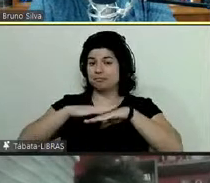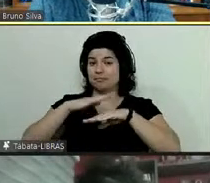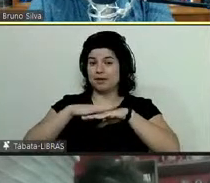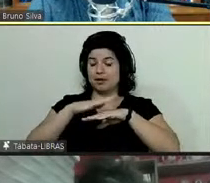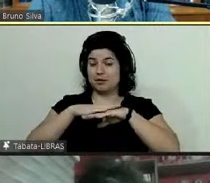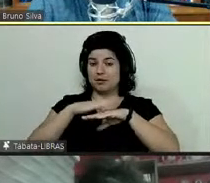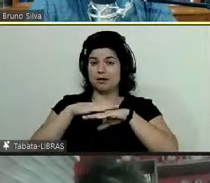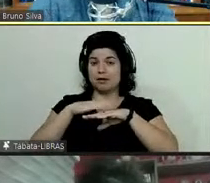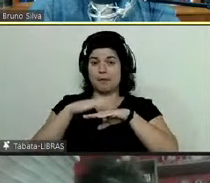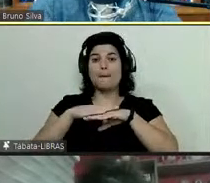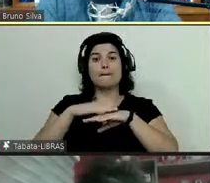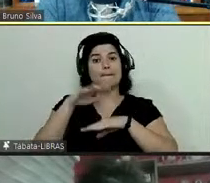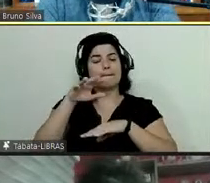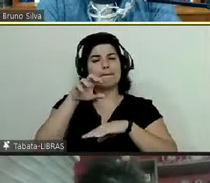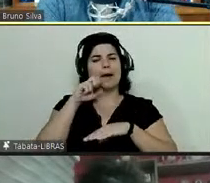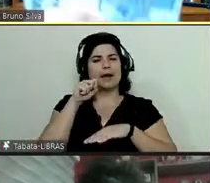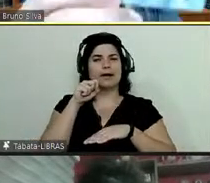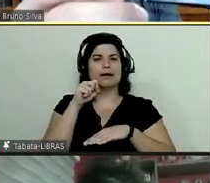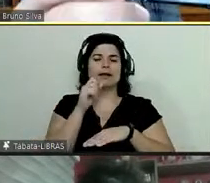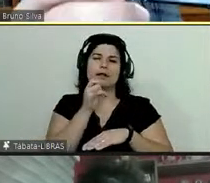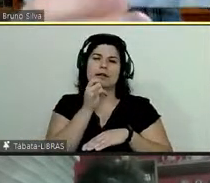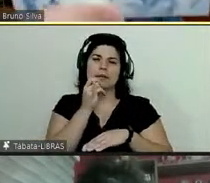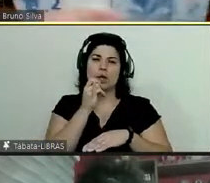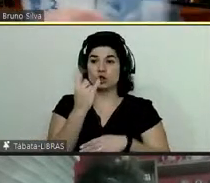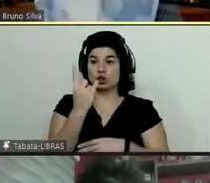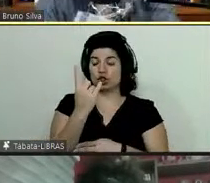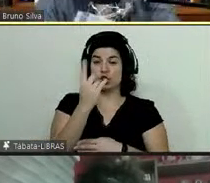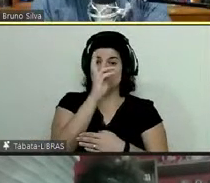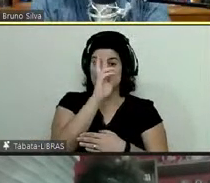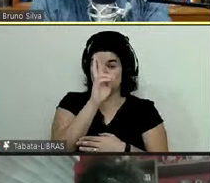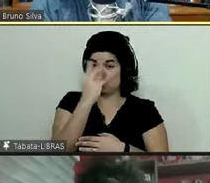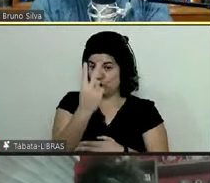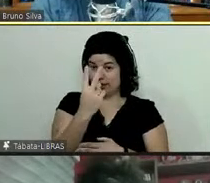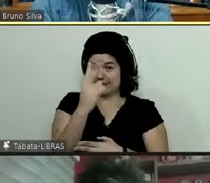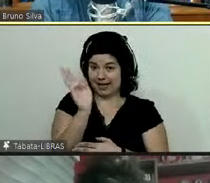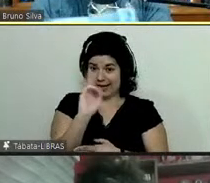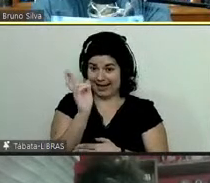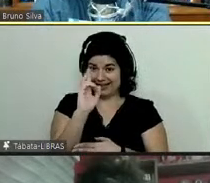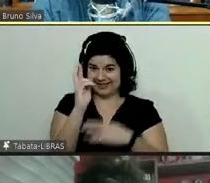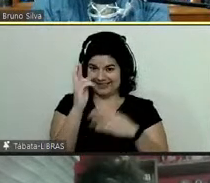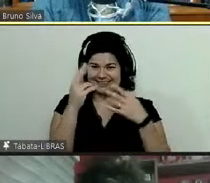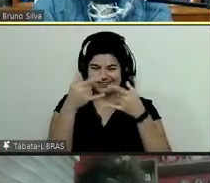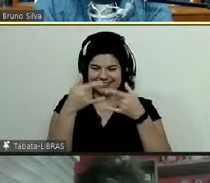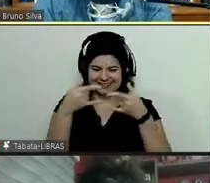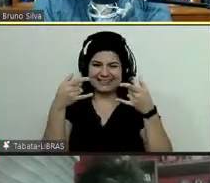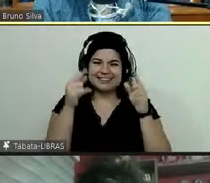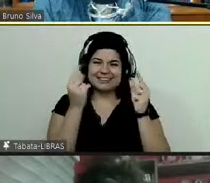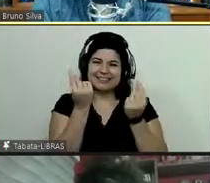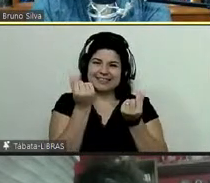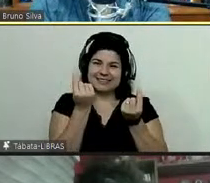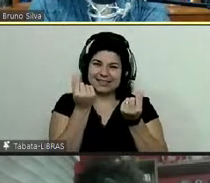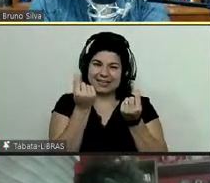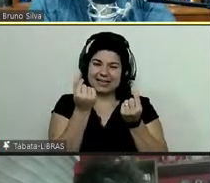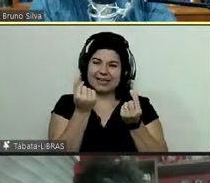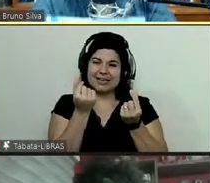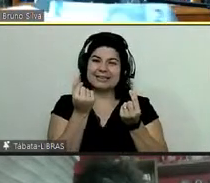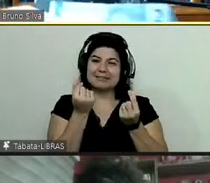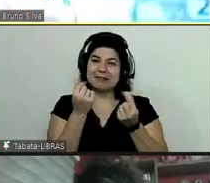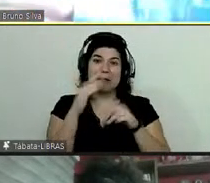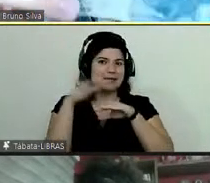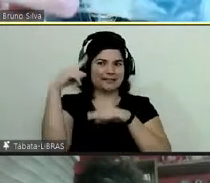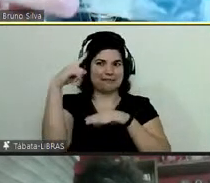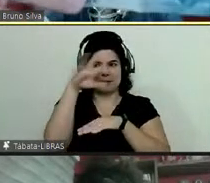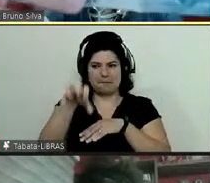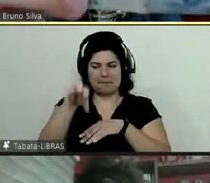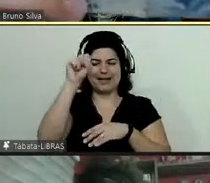meu povo mas basta a gente pegar por exemplo uma notinha de dois reais é e nessa notícia pra ver mais difícil né mas essa notinha